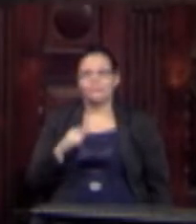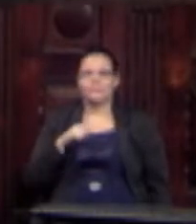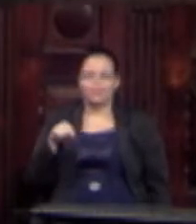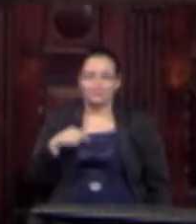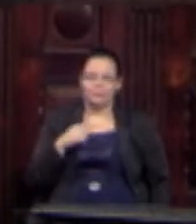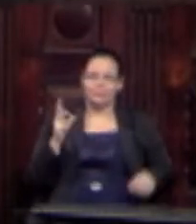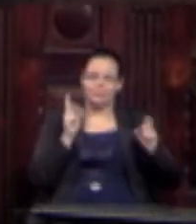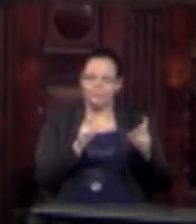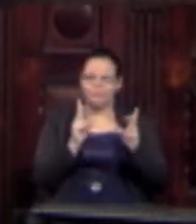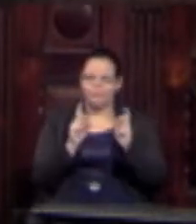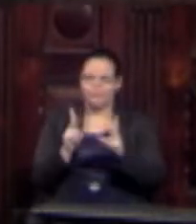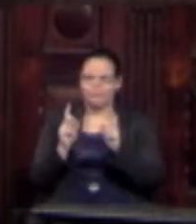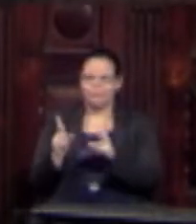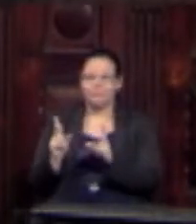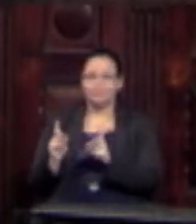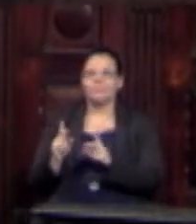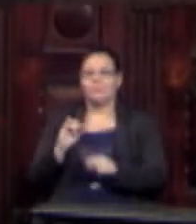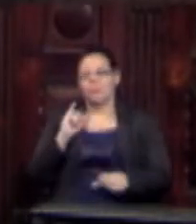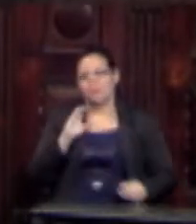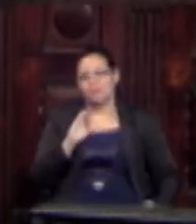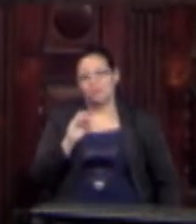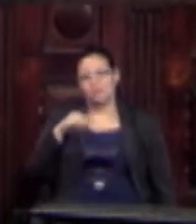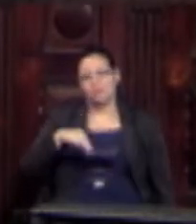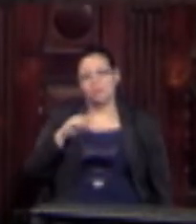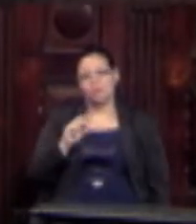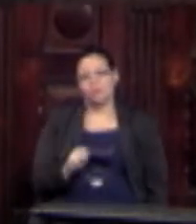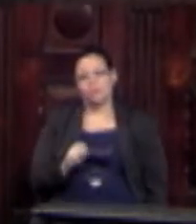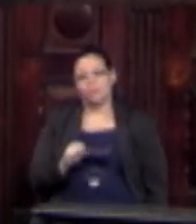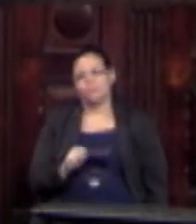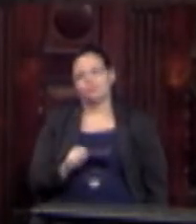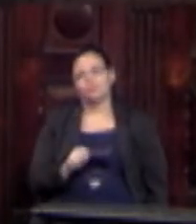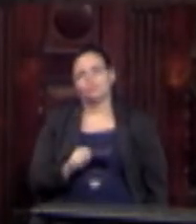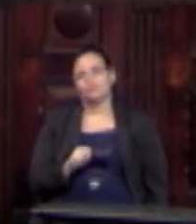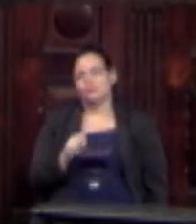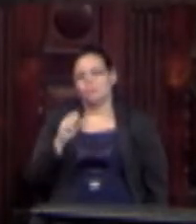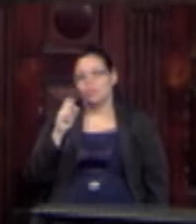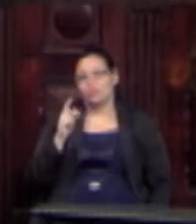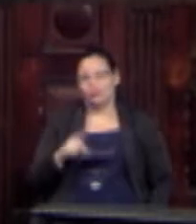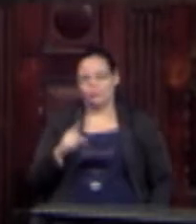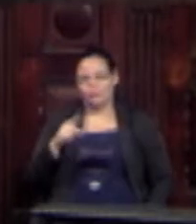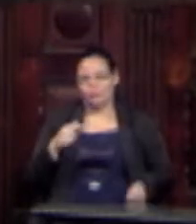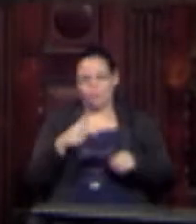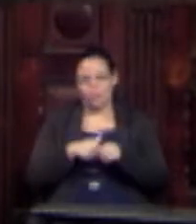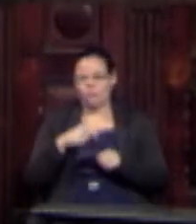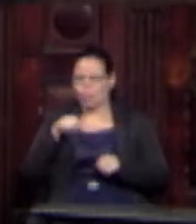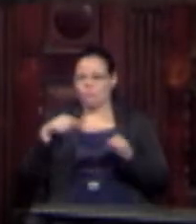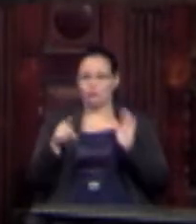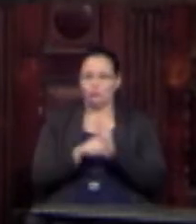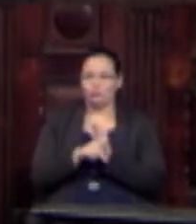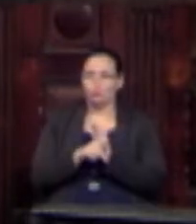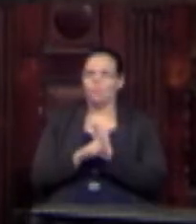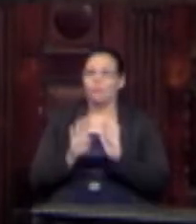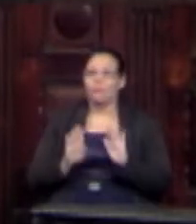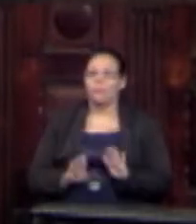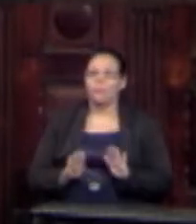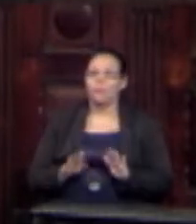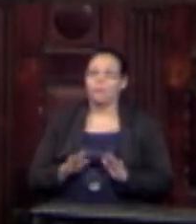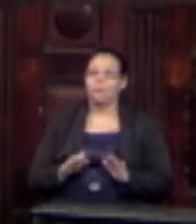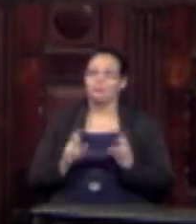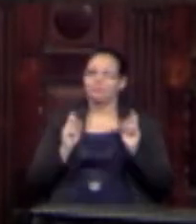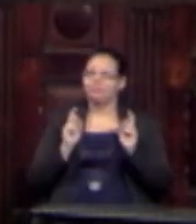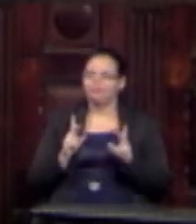gente exportar, o ICMS do petróleo seria nosso. Mas na